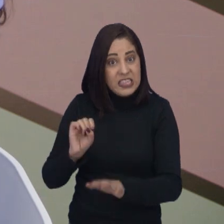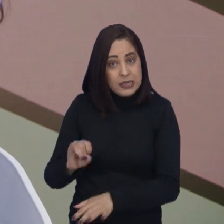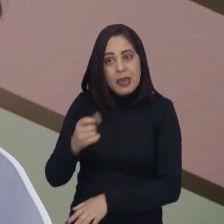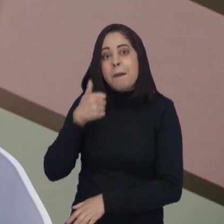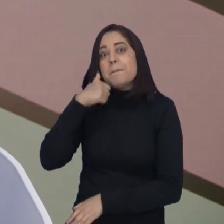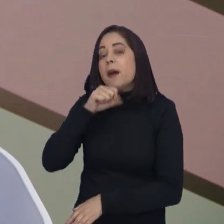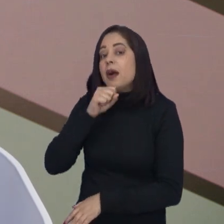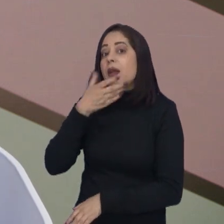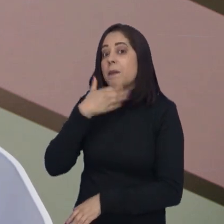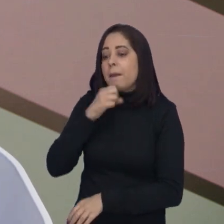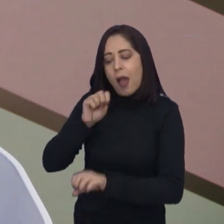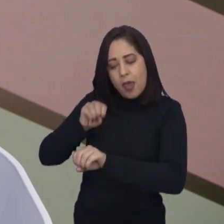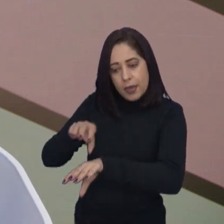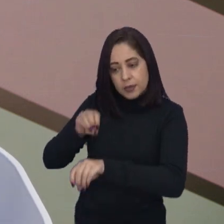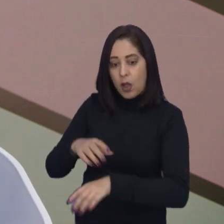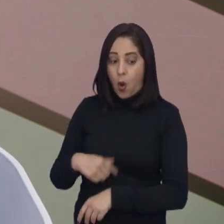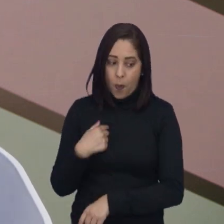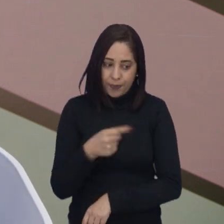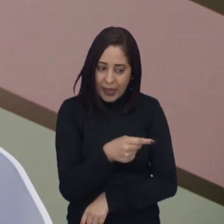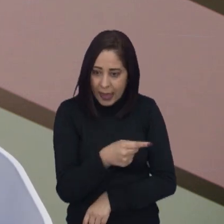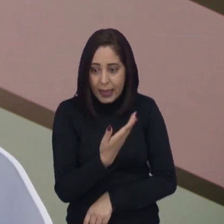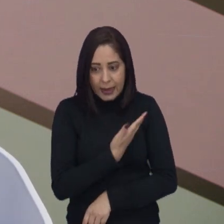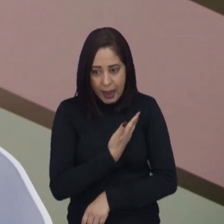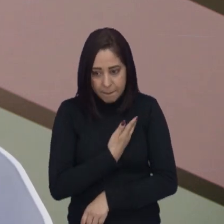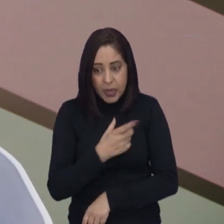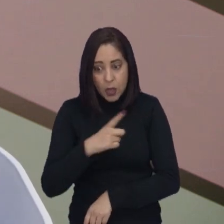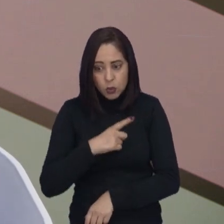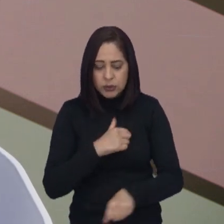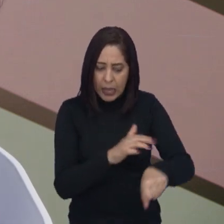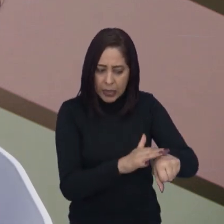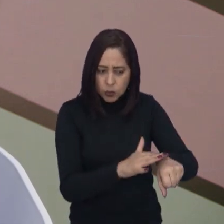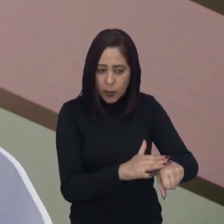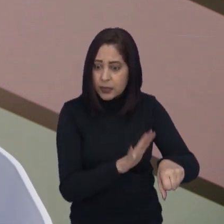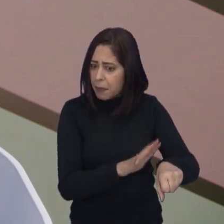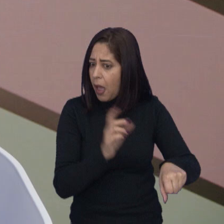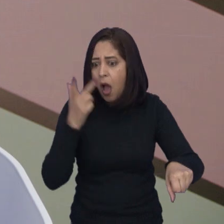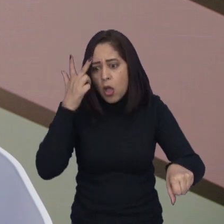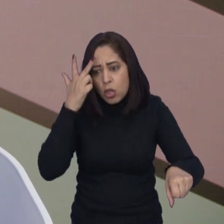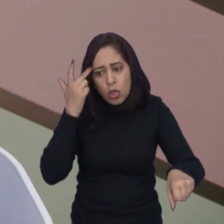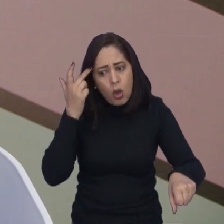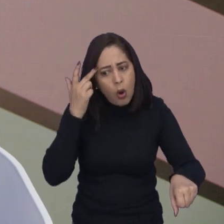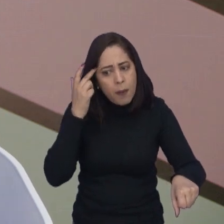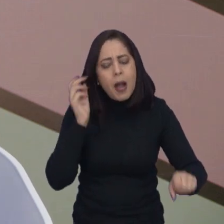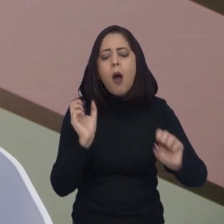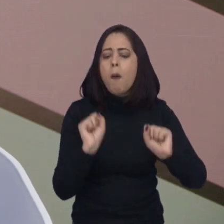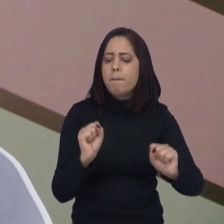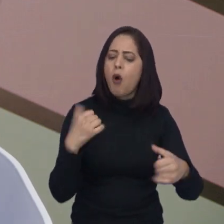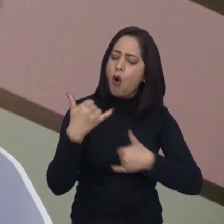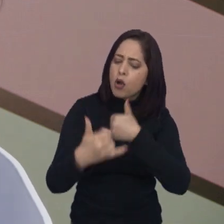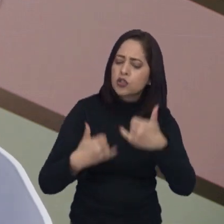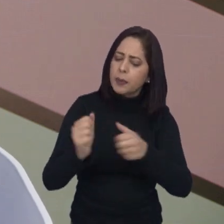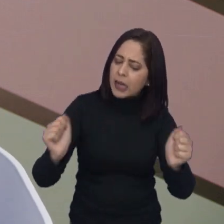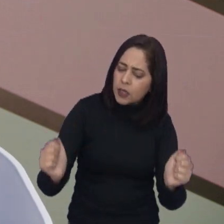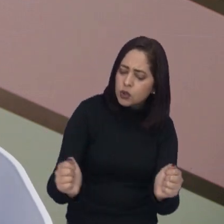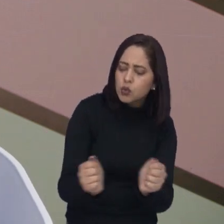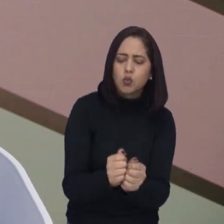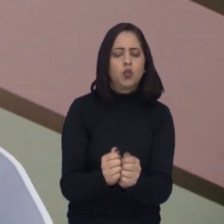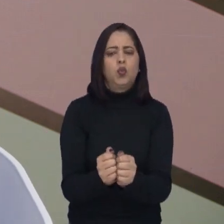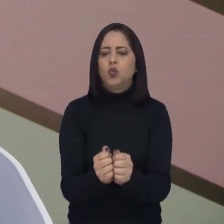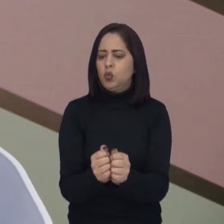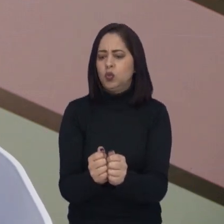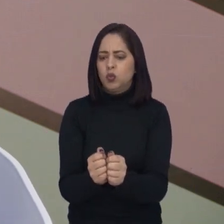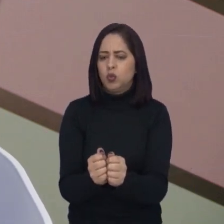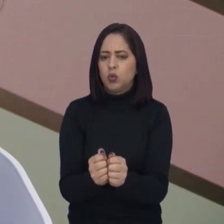falar o amiguinho tem uma manchinha, mas ele não é diferente, ele pode brincar com você, isso não é